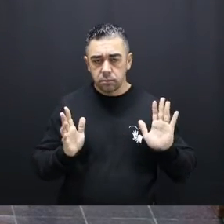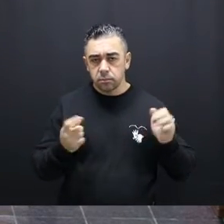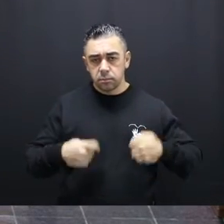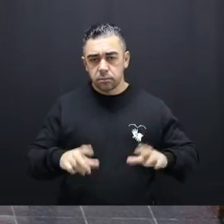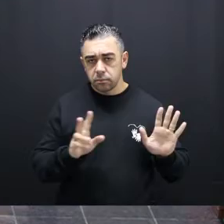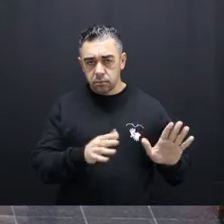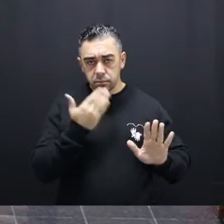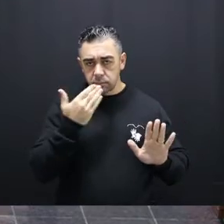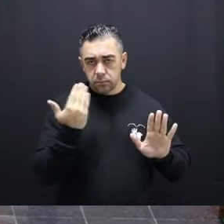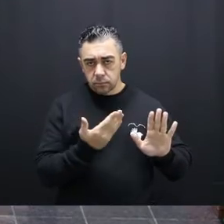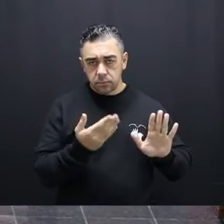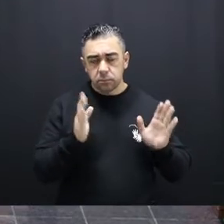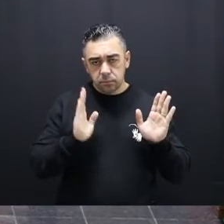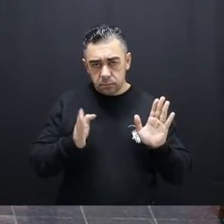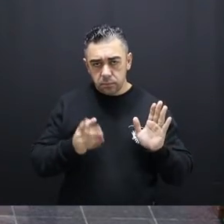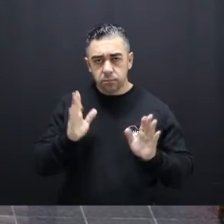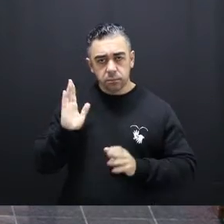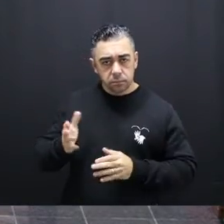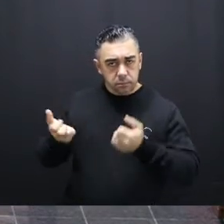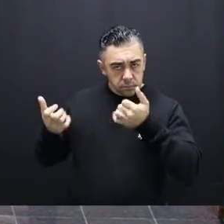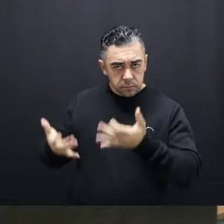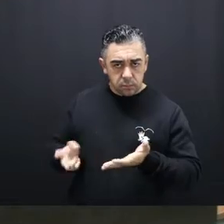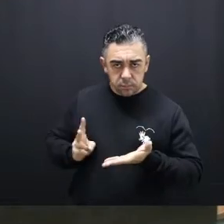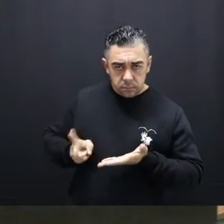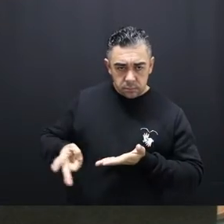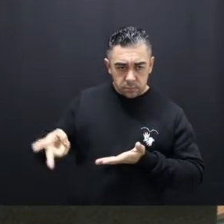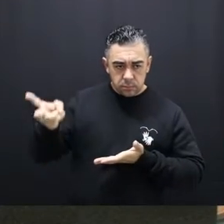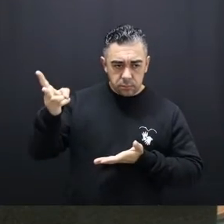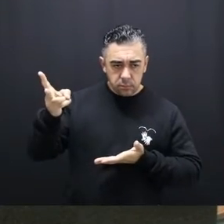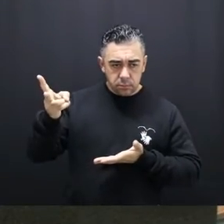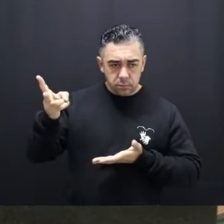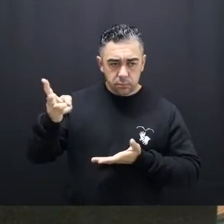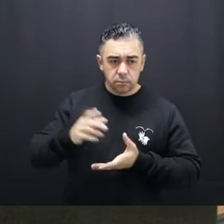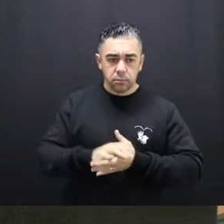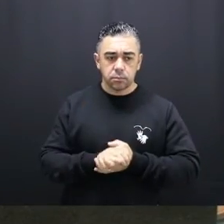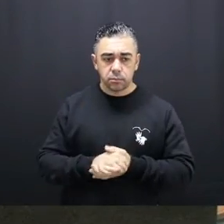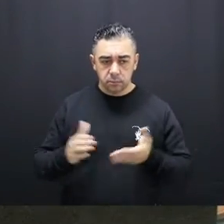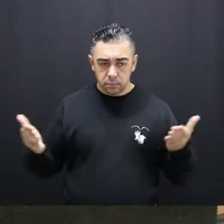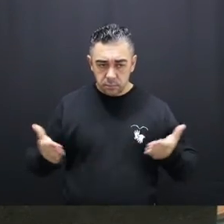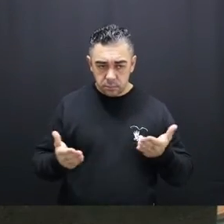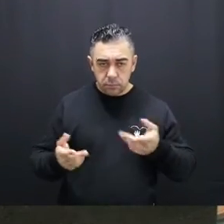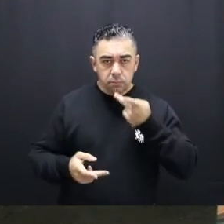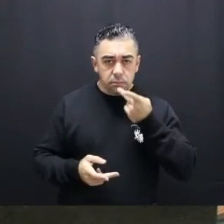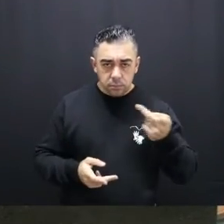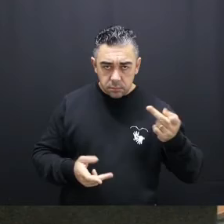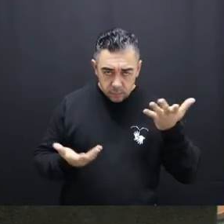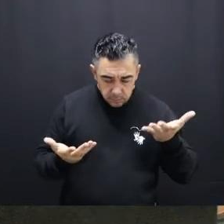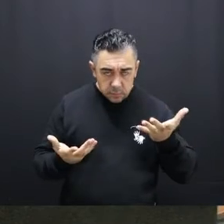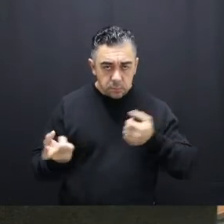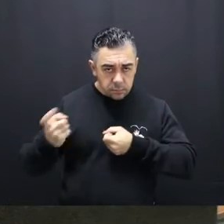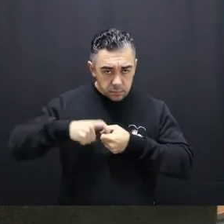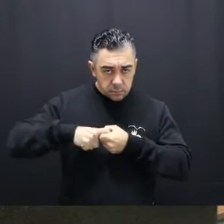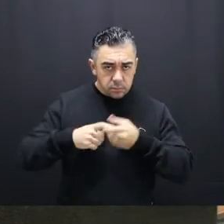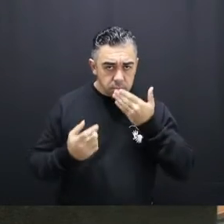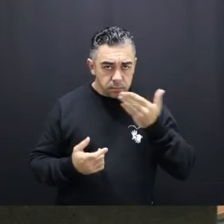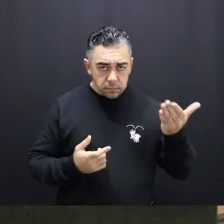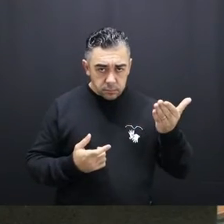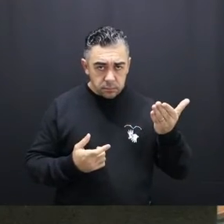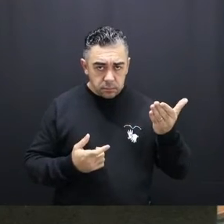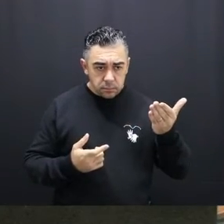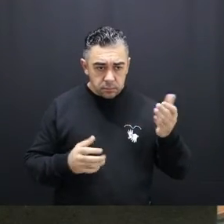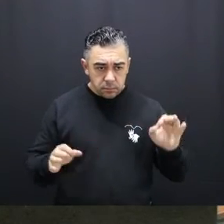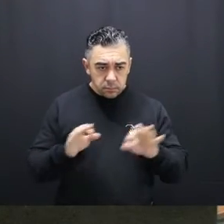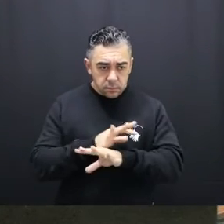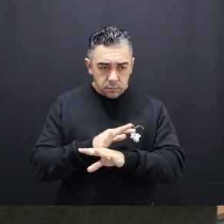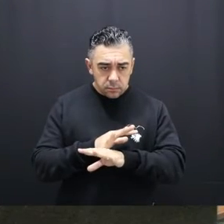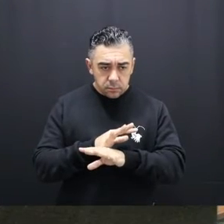tendo em vista que ele acabou continuando a aí agora não sei que o vereador que era reconsiderar o pedido de encerramento